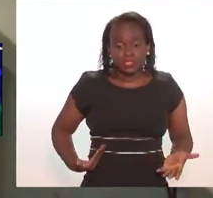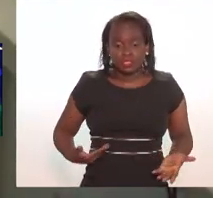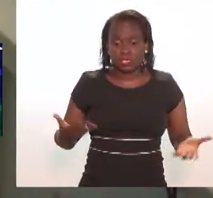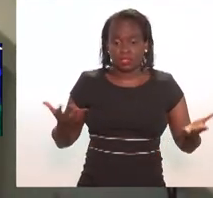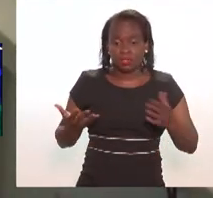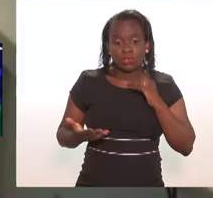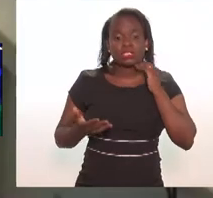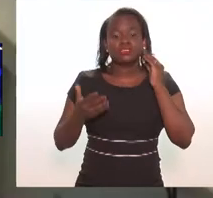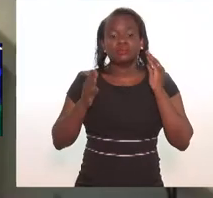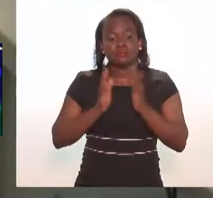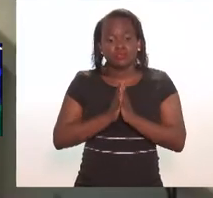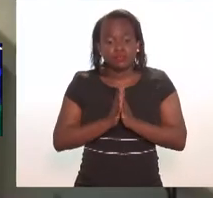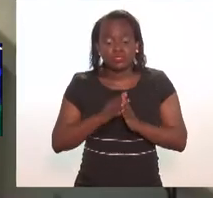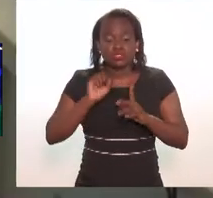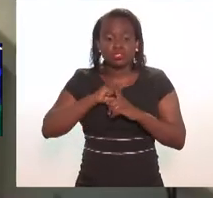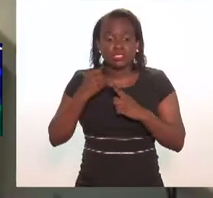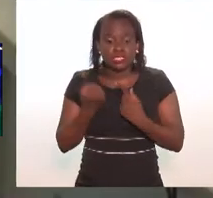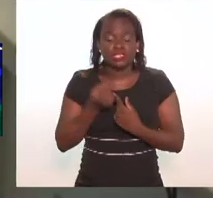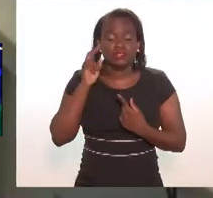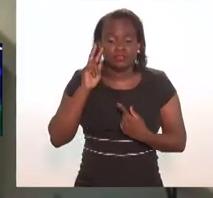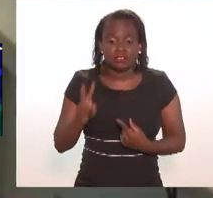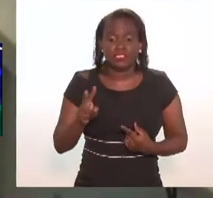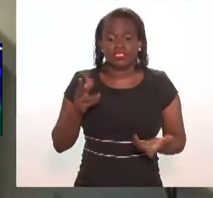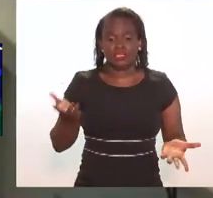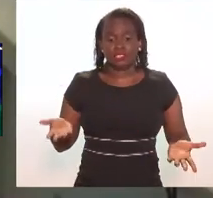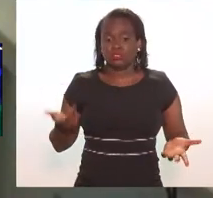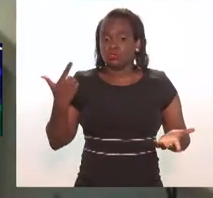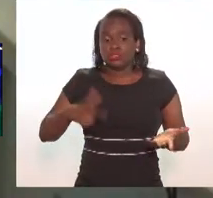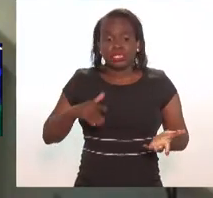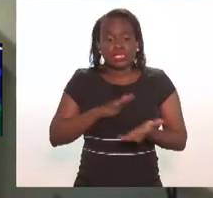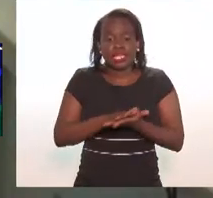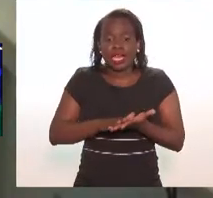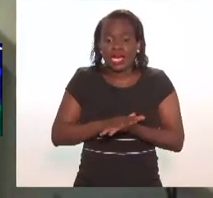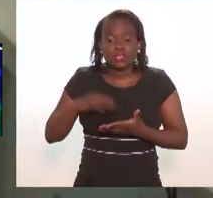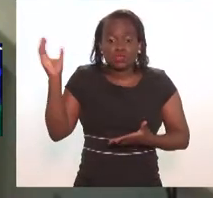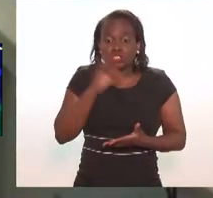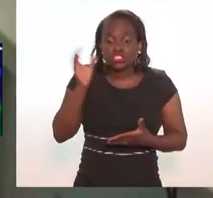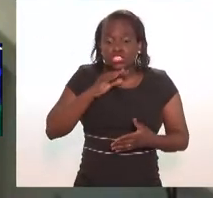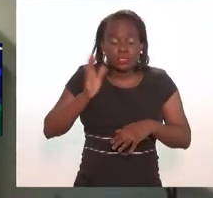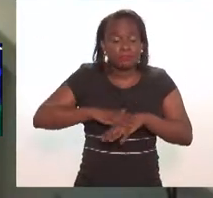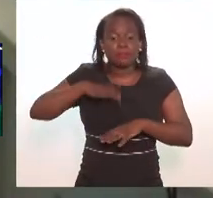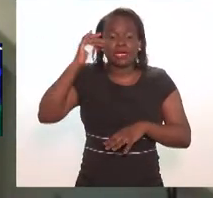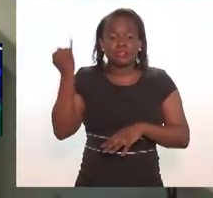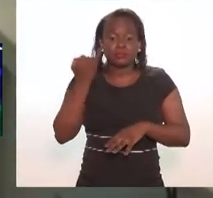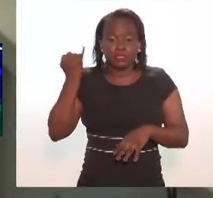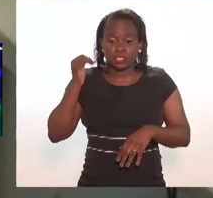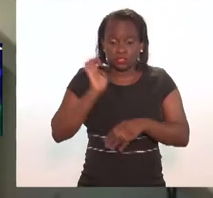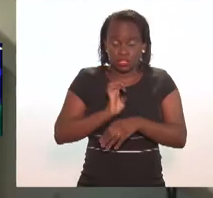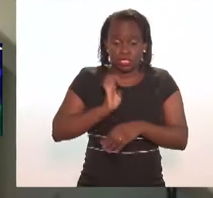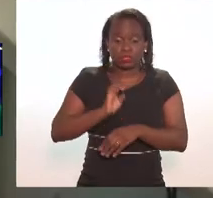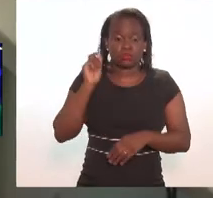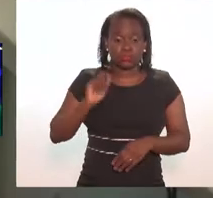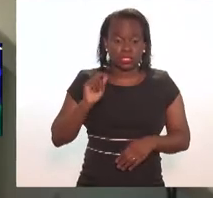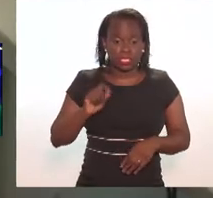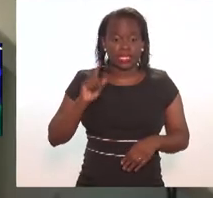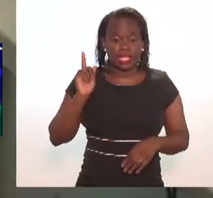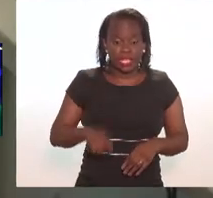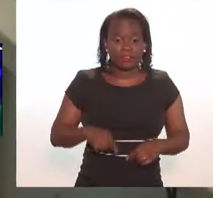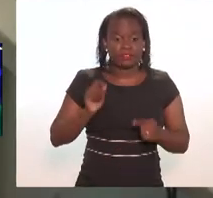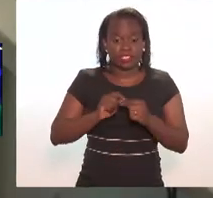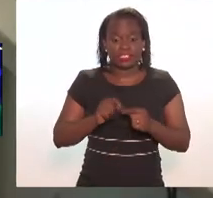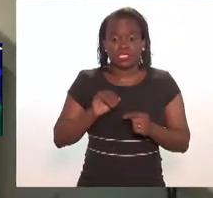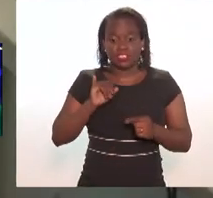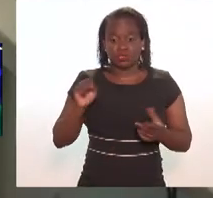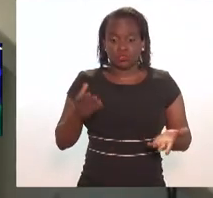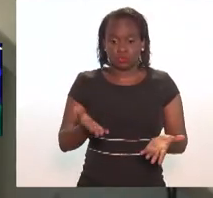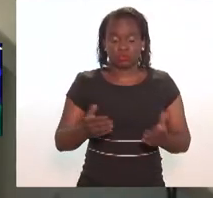governador, sensibilidade social. Não tem nada mais emergente para o Estado do que fazer